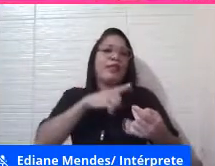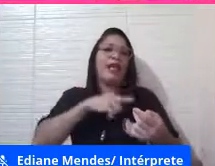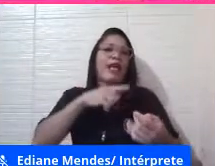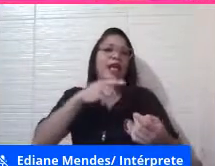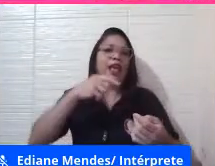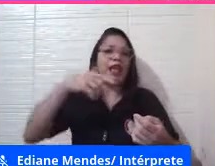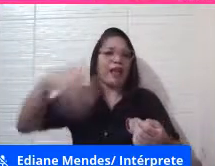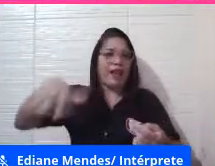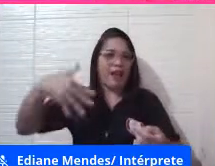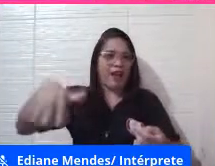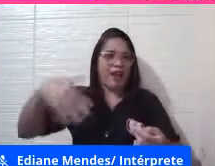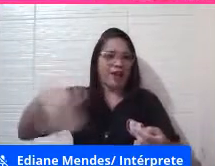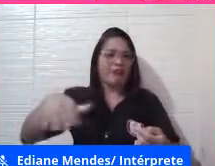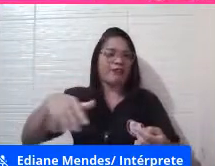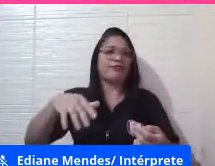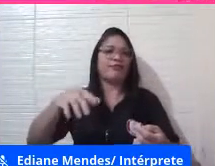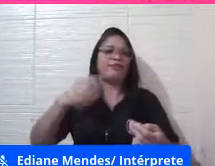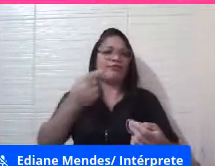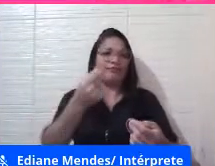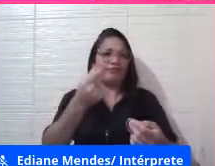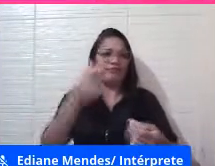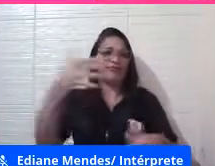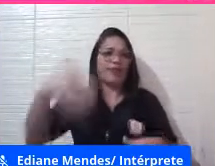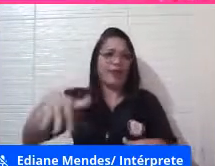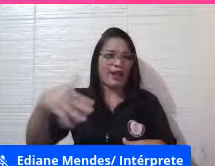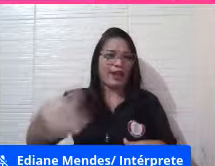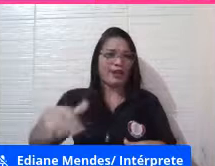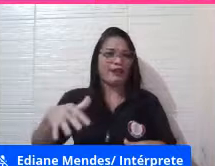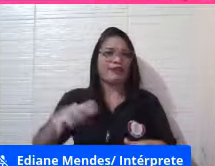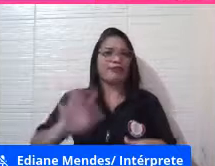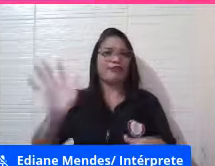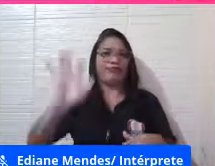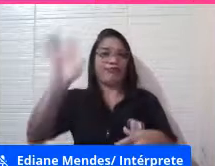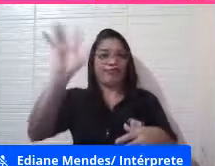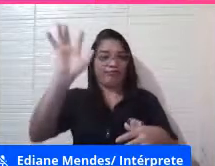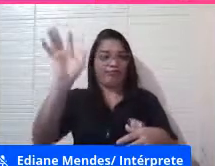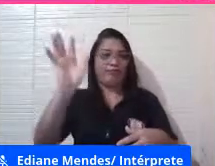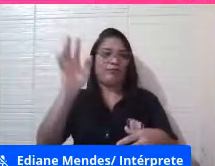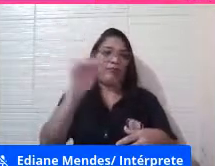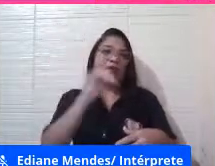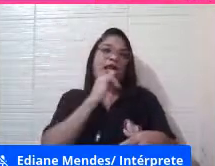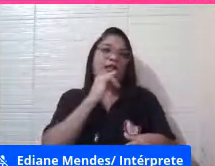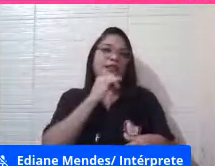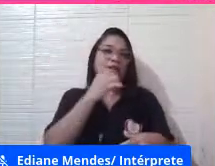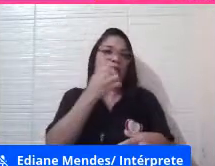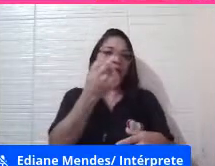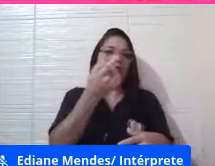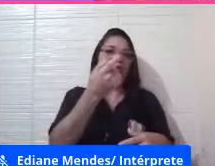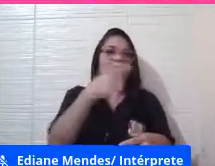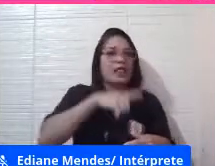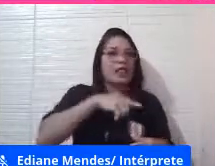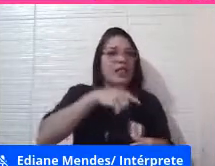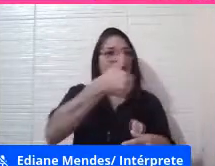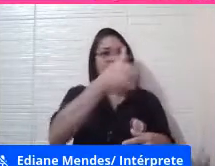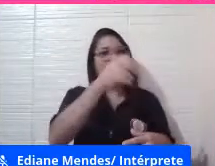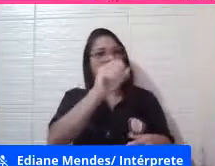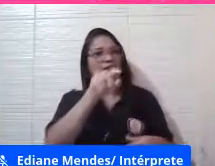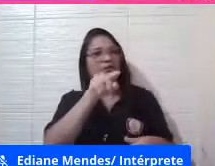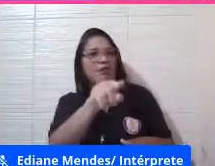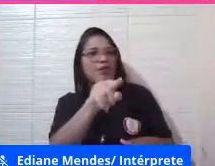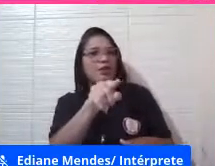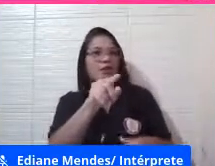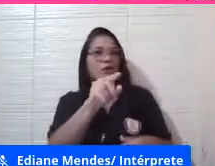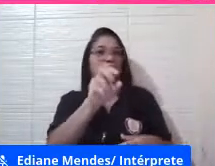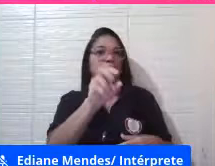ser essa Formlab, sei lá, no Brasil, tu compra, sei lá, a partir, sei lá, de 10 mil pau, 8 mil reais, ou seja, é um pouco mais caras. Isso é uma